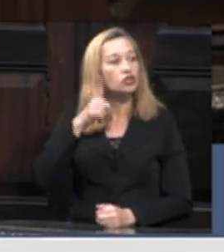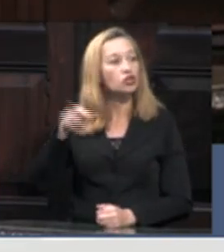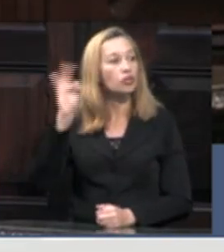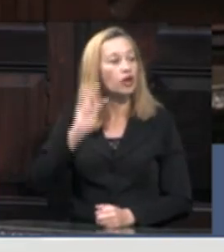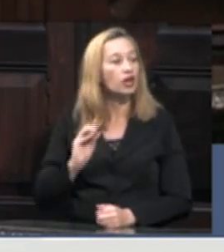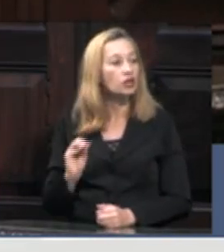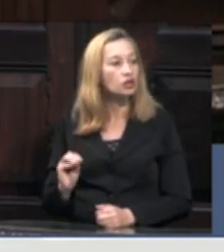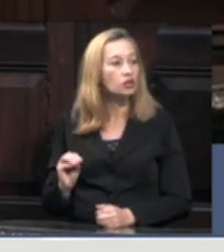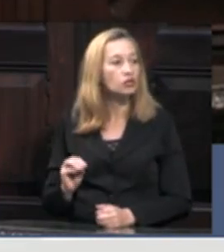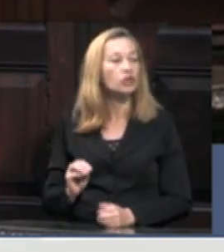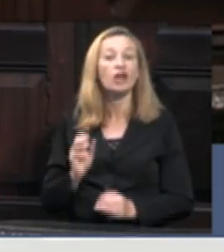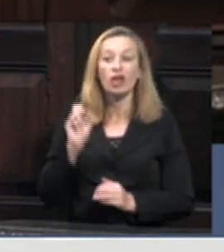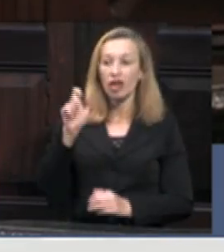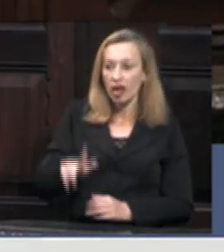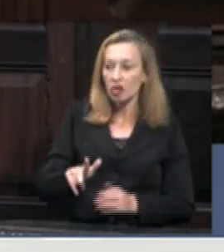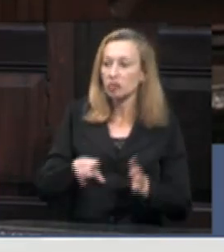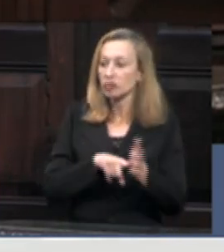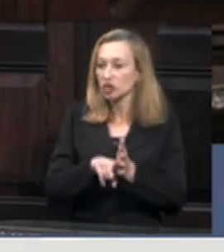é uma revisão